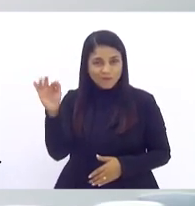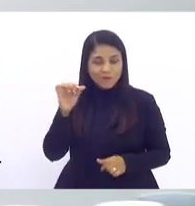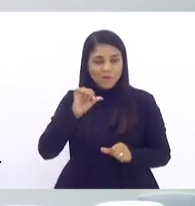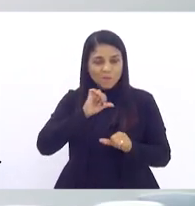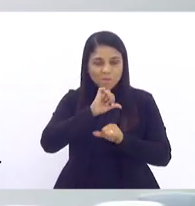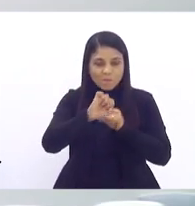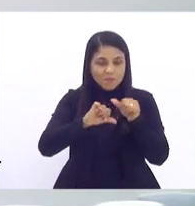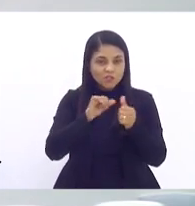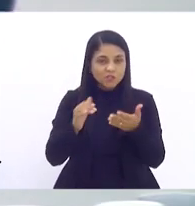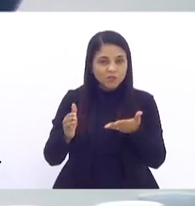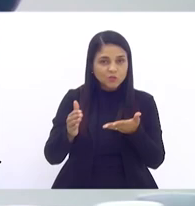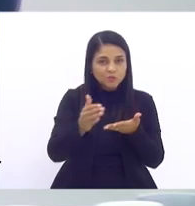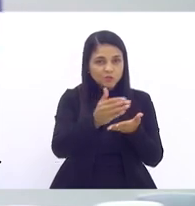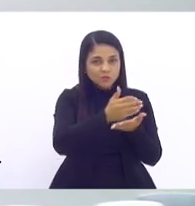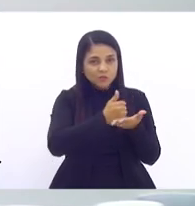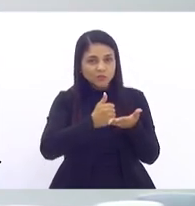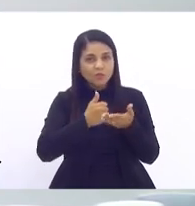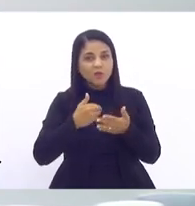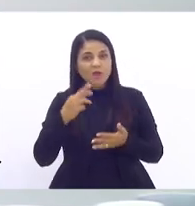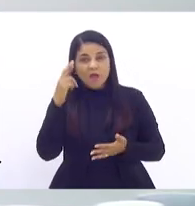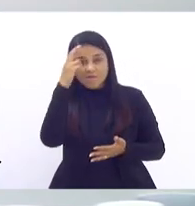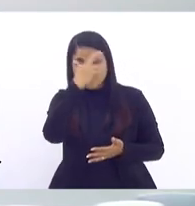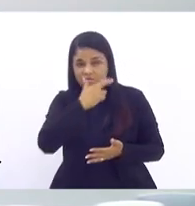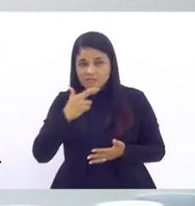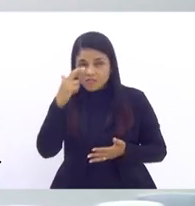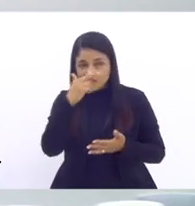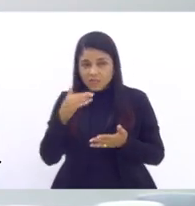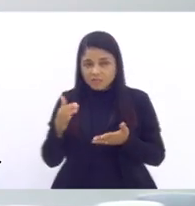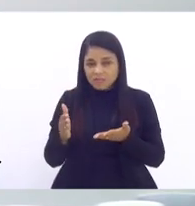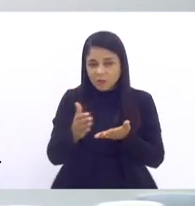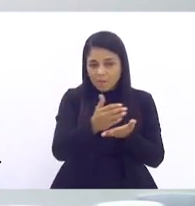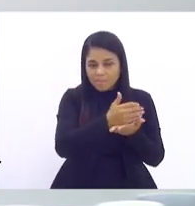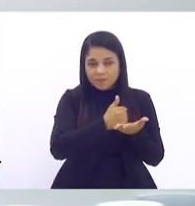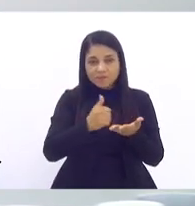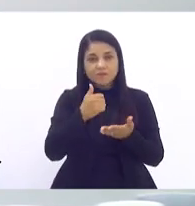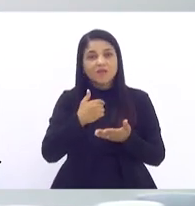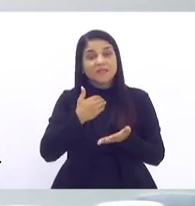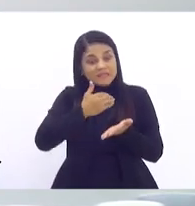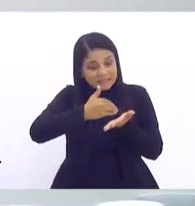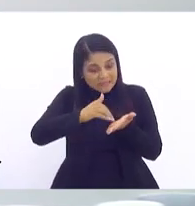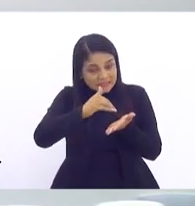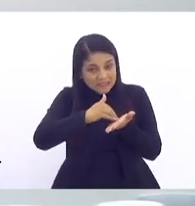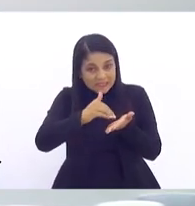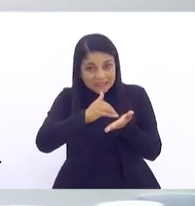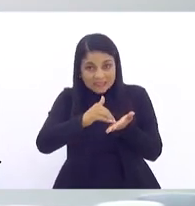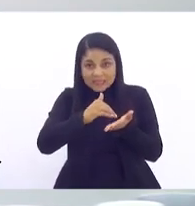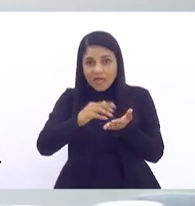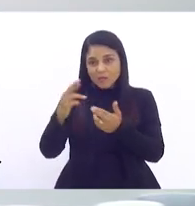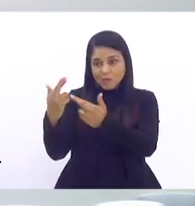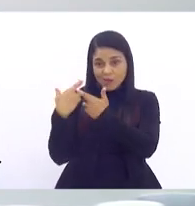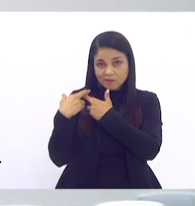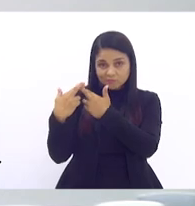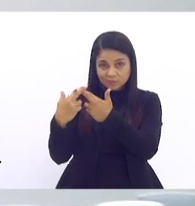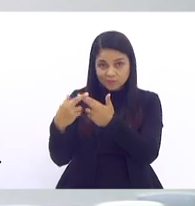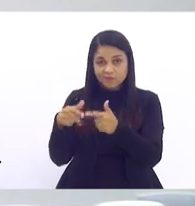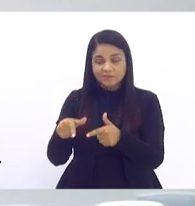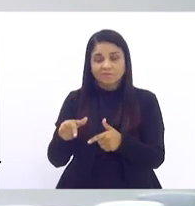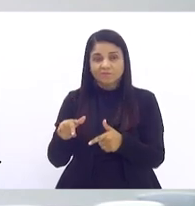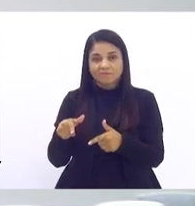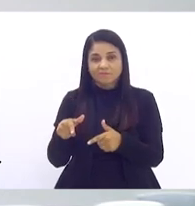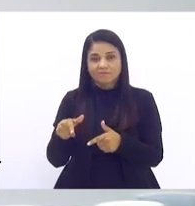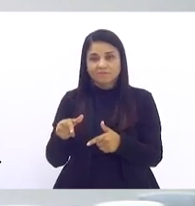na arrecadação toda fiscalização Federal é na mão do secretário Nacional da receita que diga-se de passagem eu tive uma ótima impressão